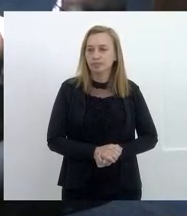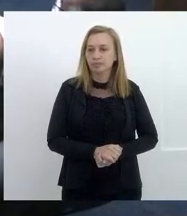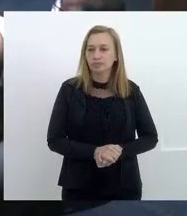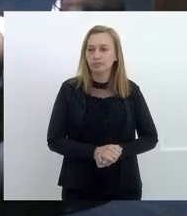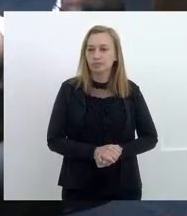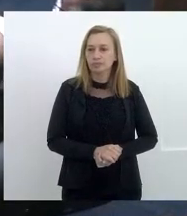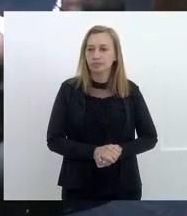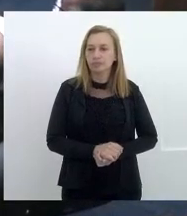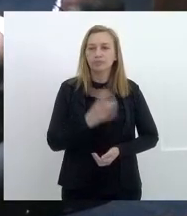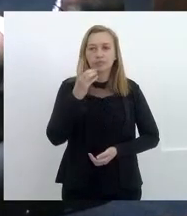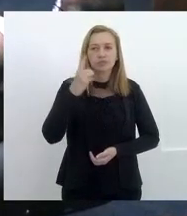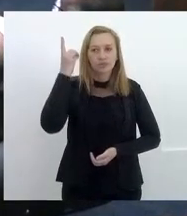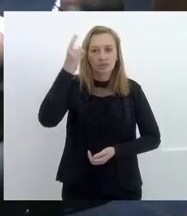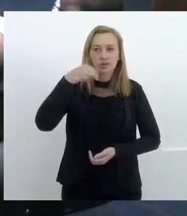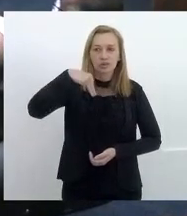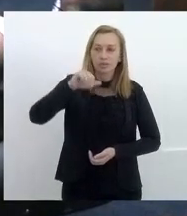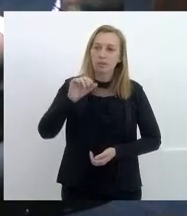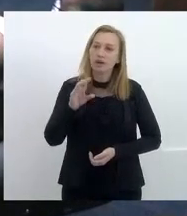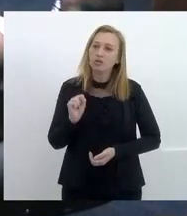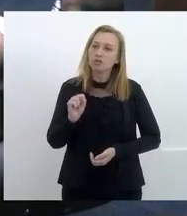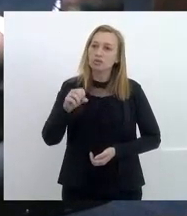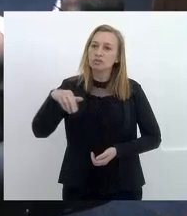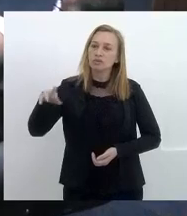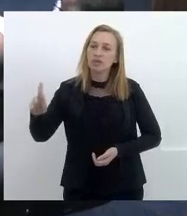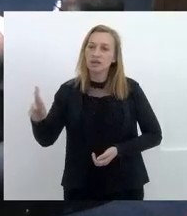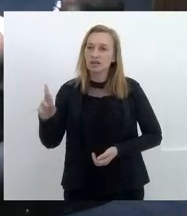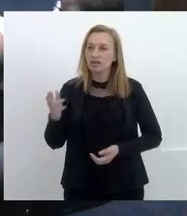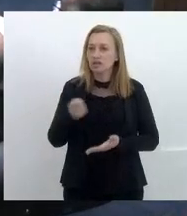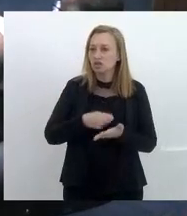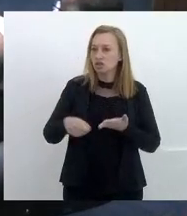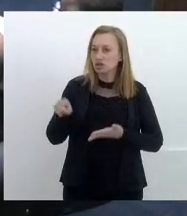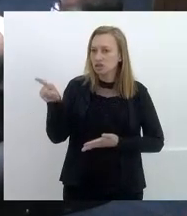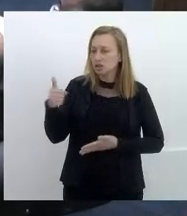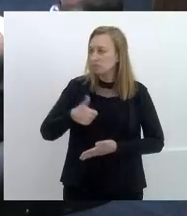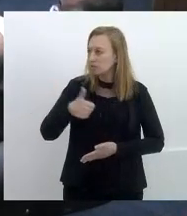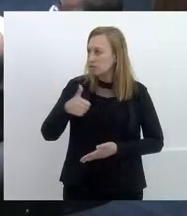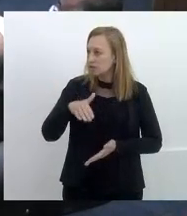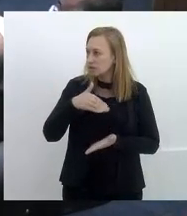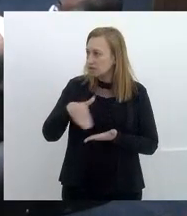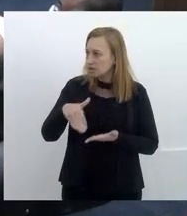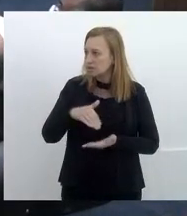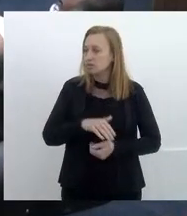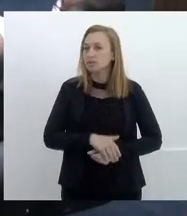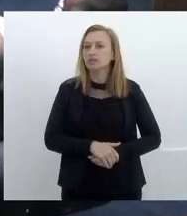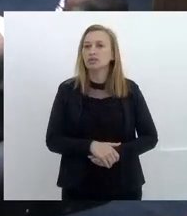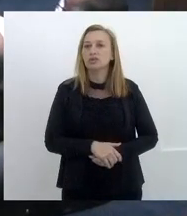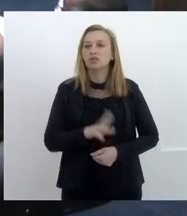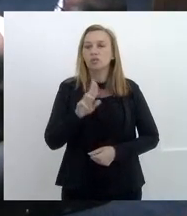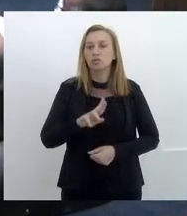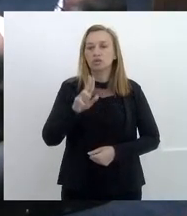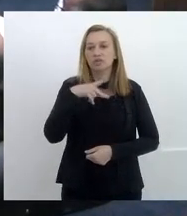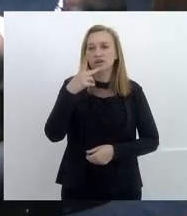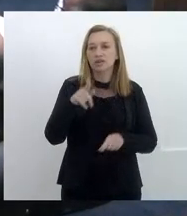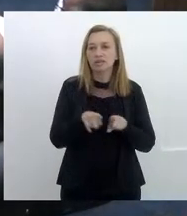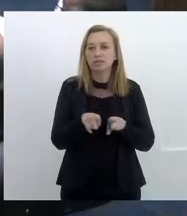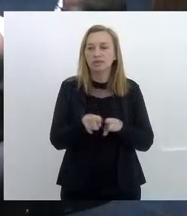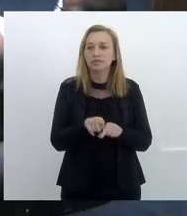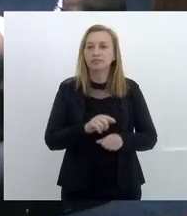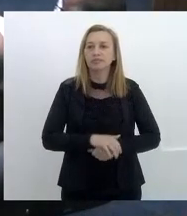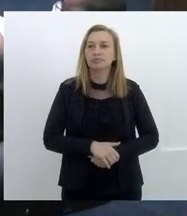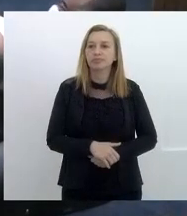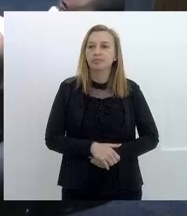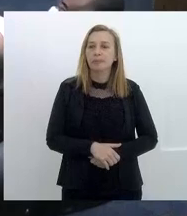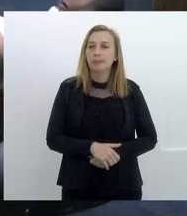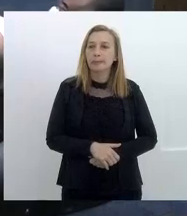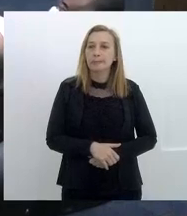o resultado Marcos me levasse lá está escrito aqui com toda a diferença o nosso 1º secretário ao fazer uso da palavra também